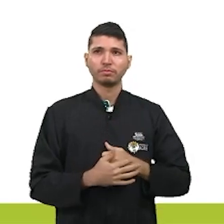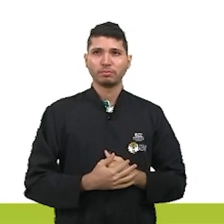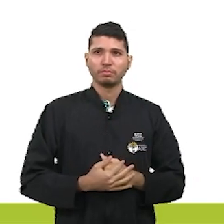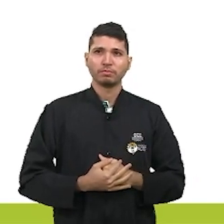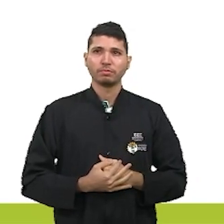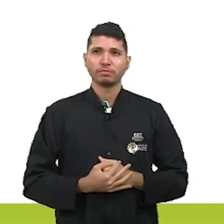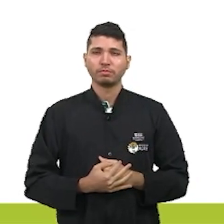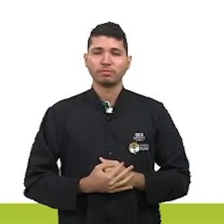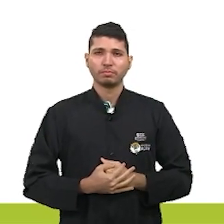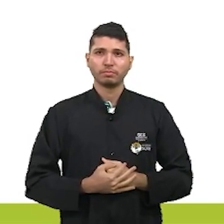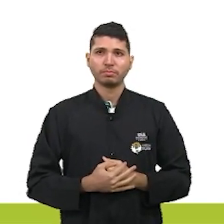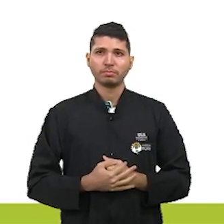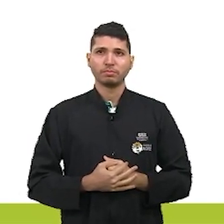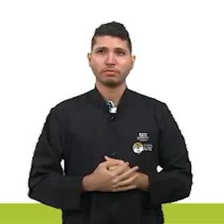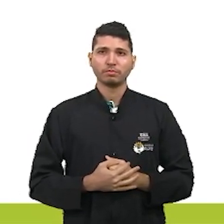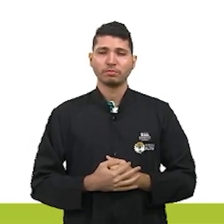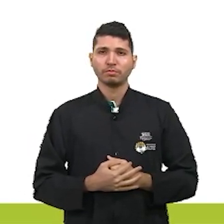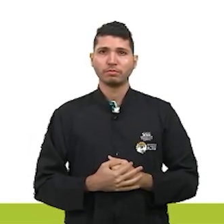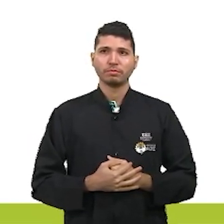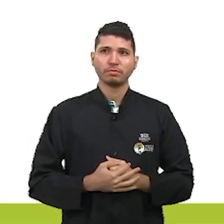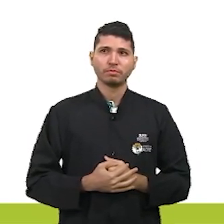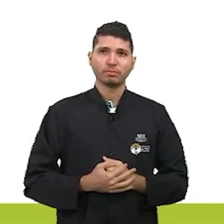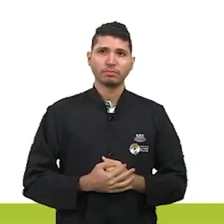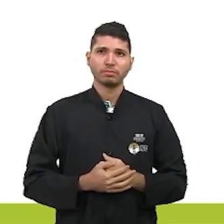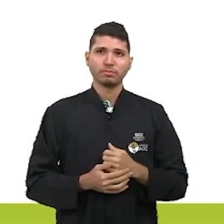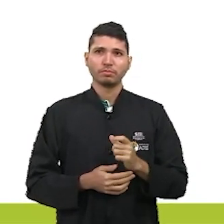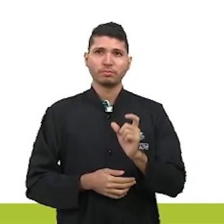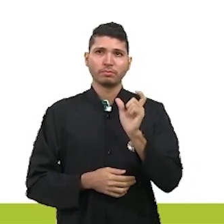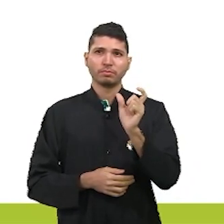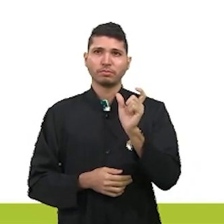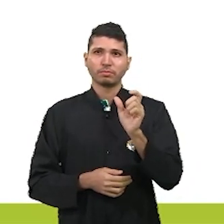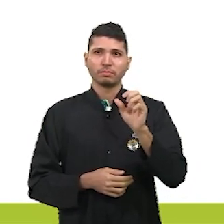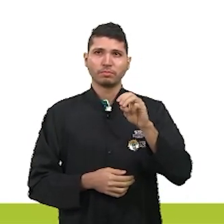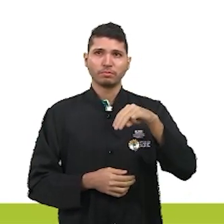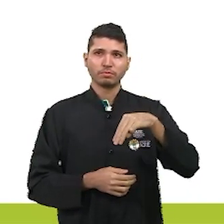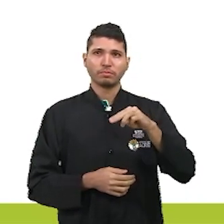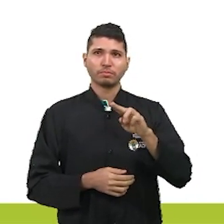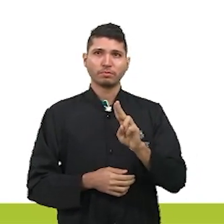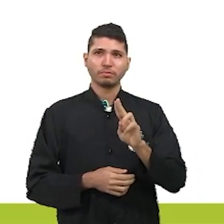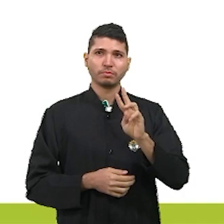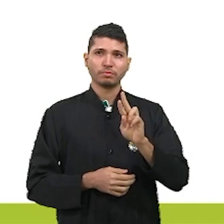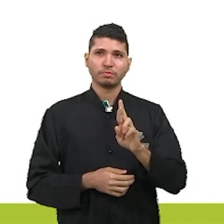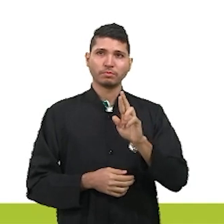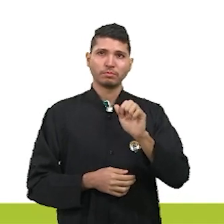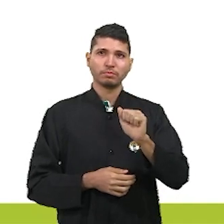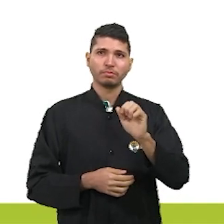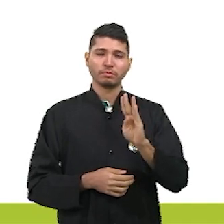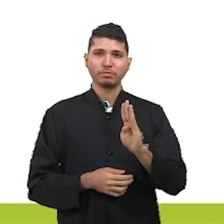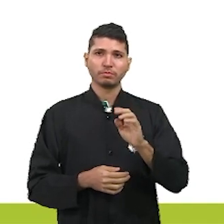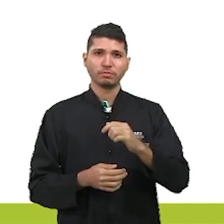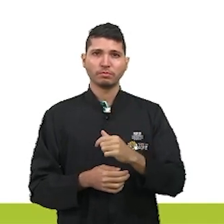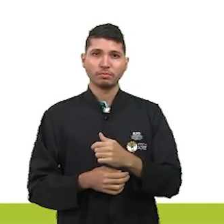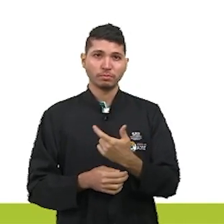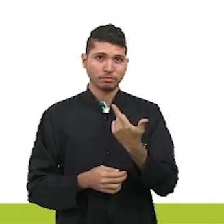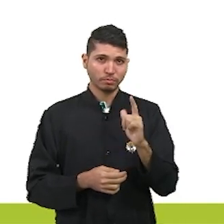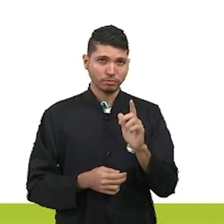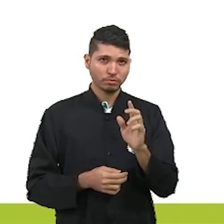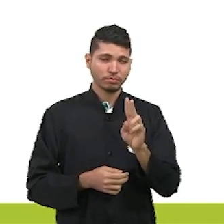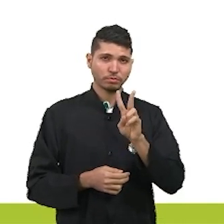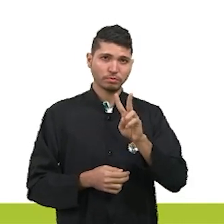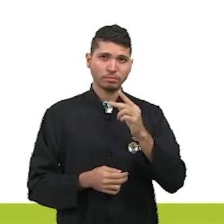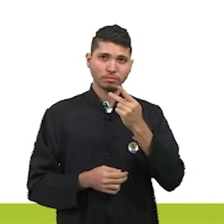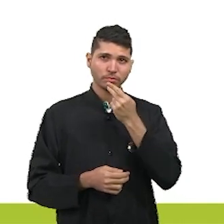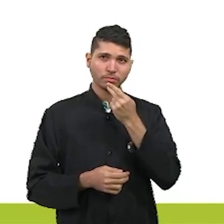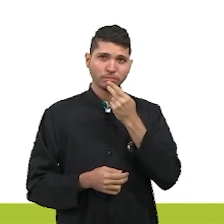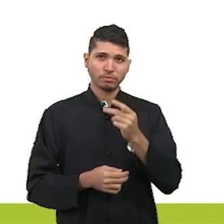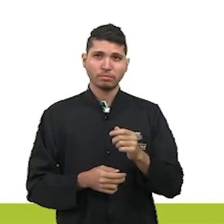Por fim, na palavra Murabi, as duas outras possibilidades são as permutações da letra